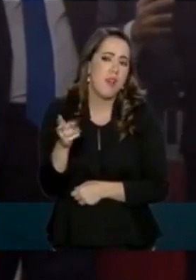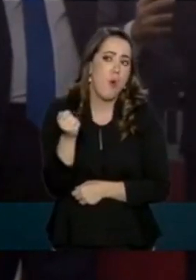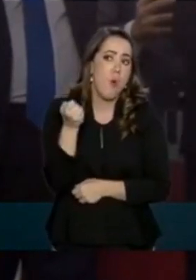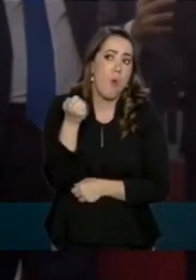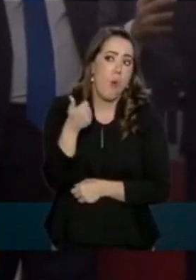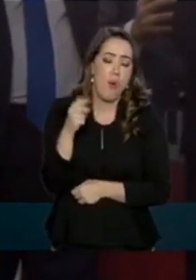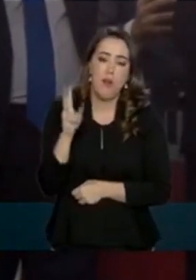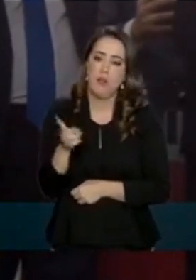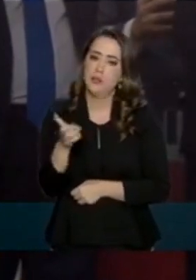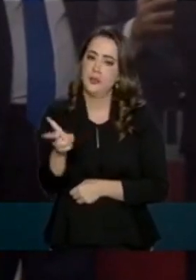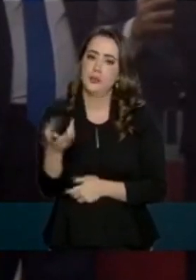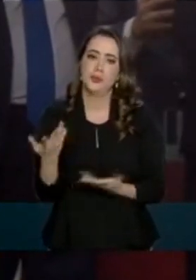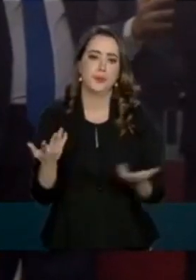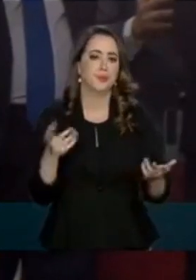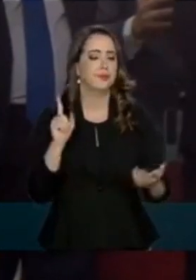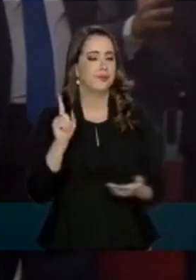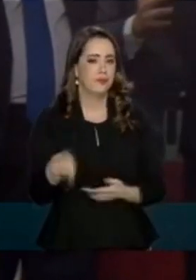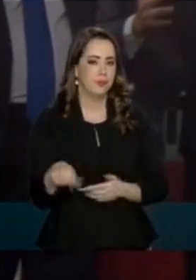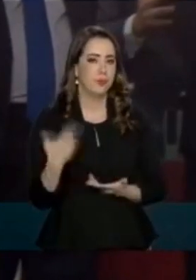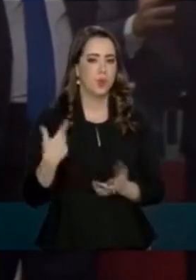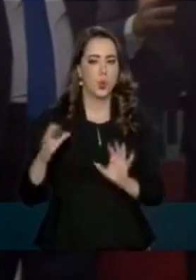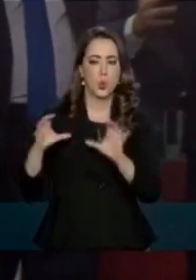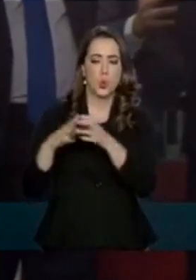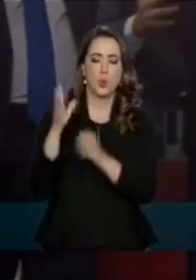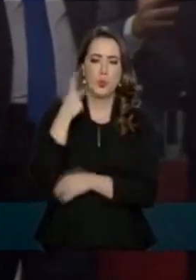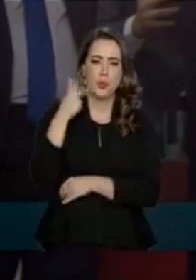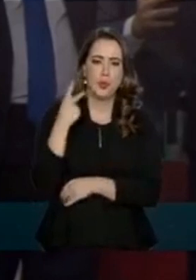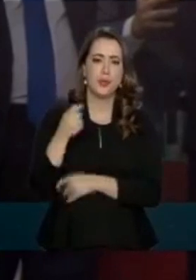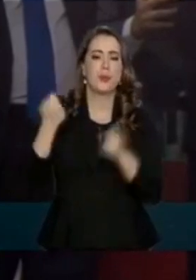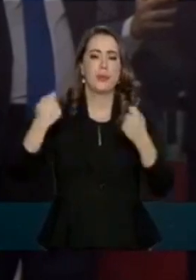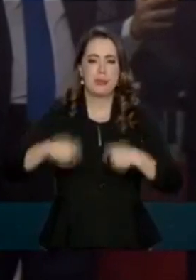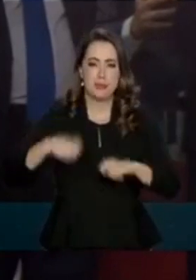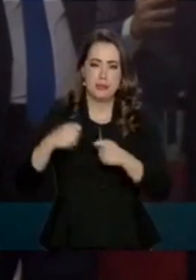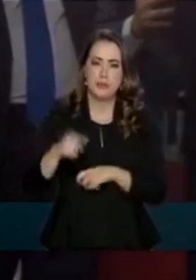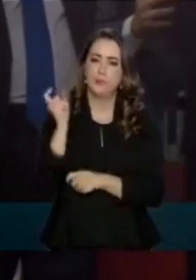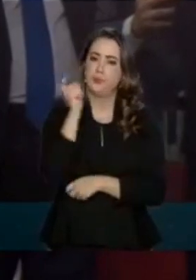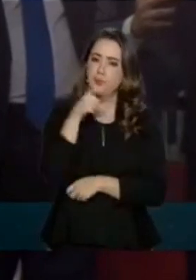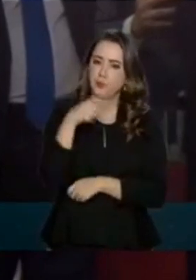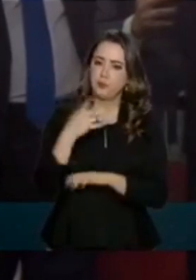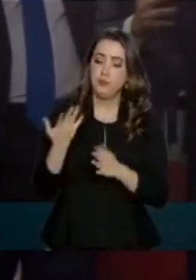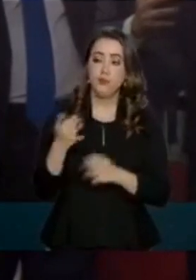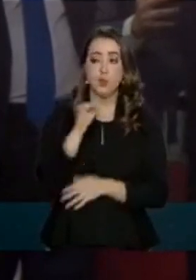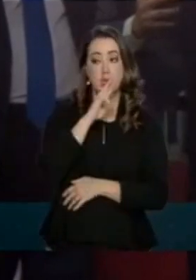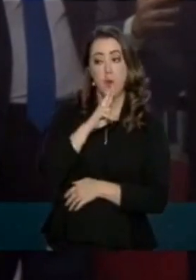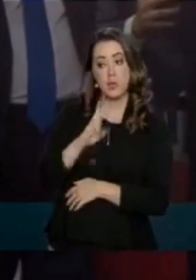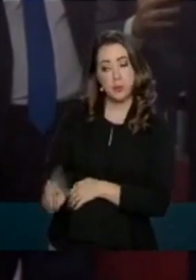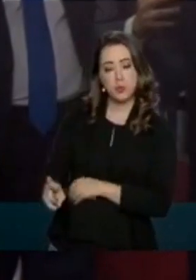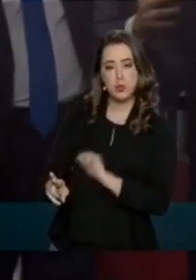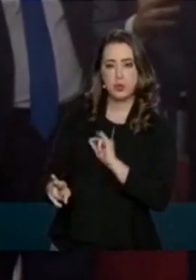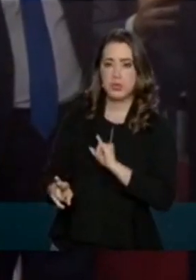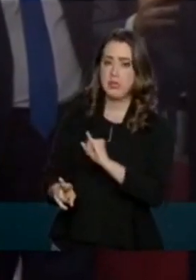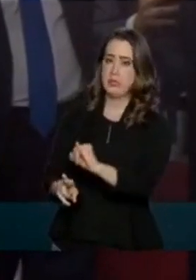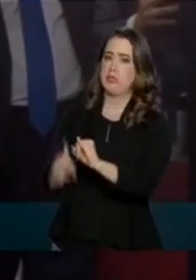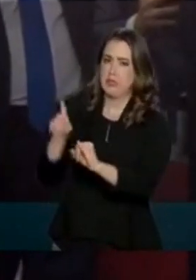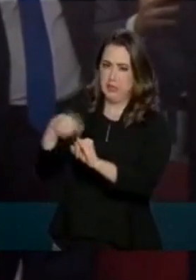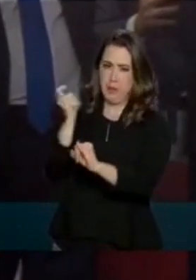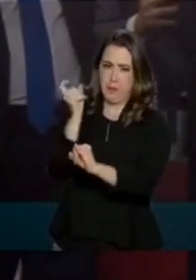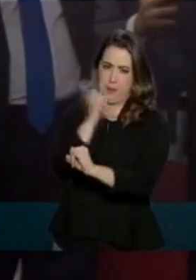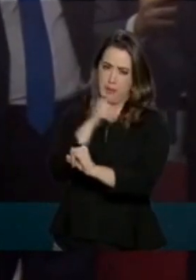quase sempre foi uma lógica no meu meio político. E eu disse-lhe: se é para